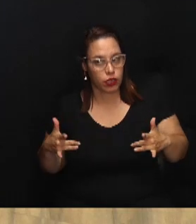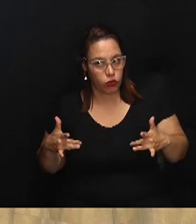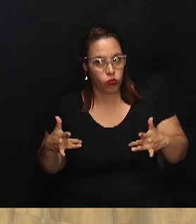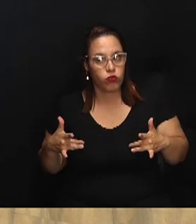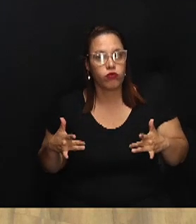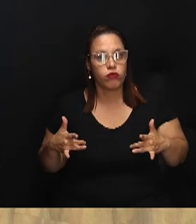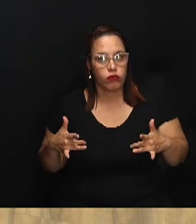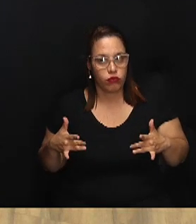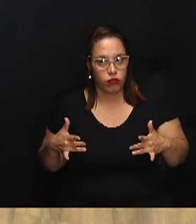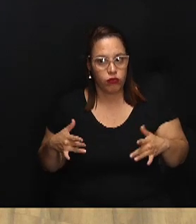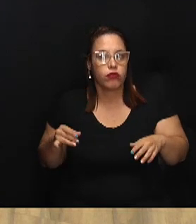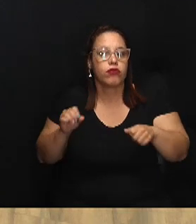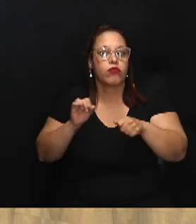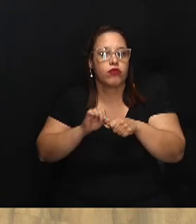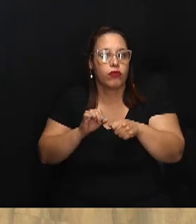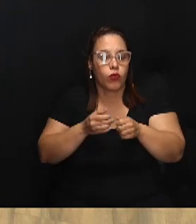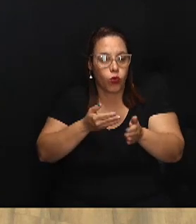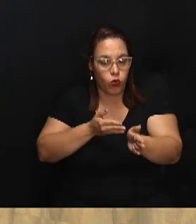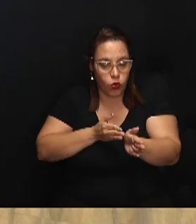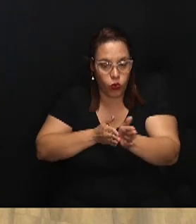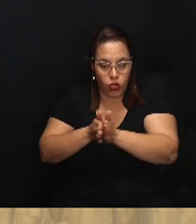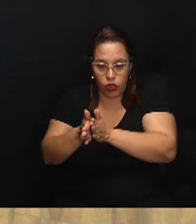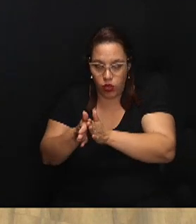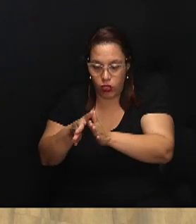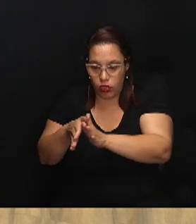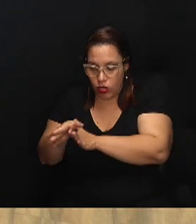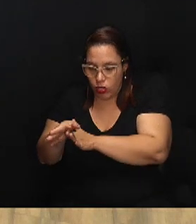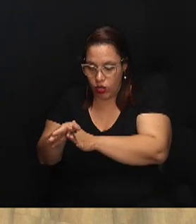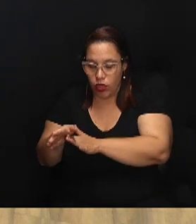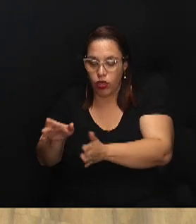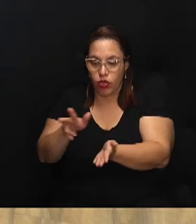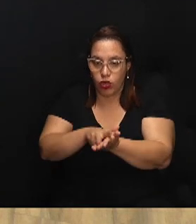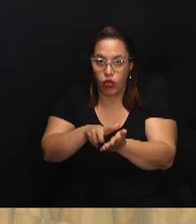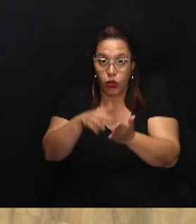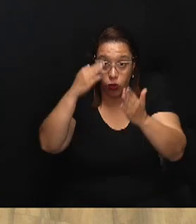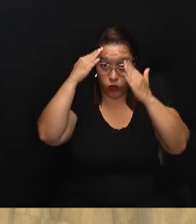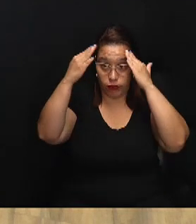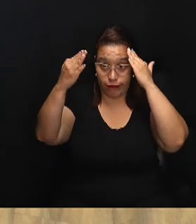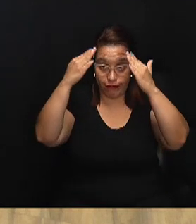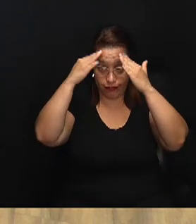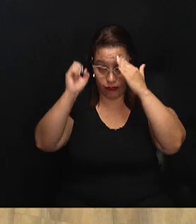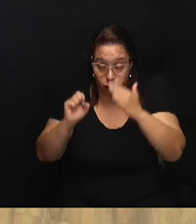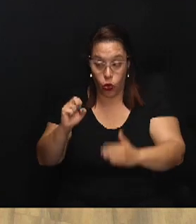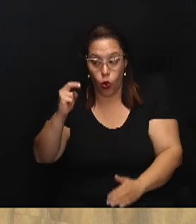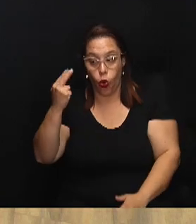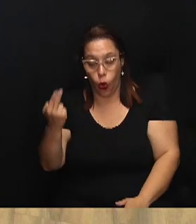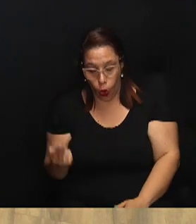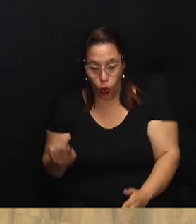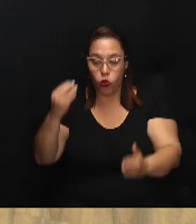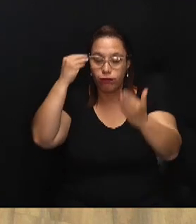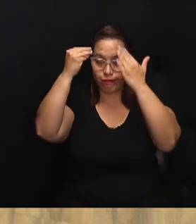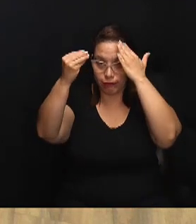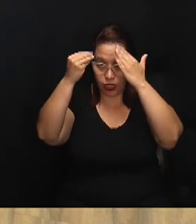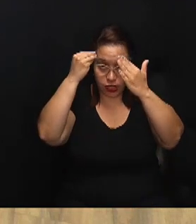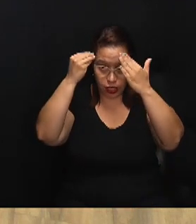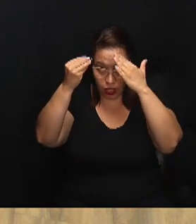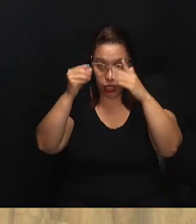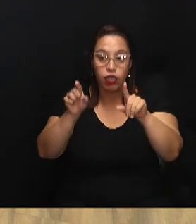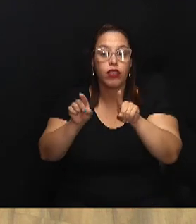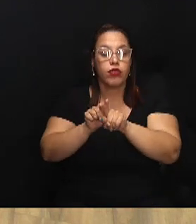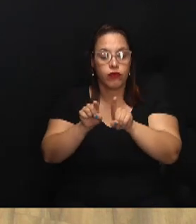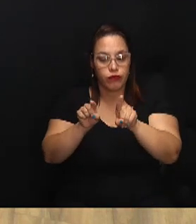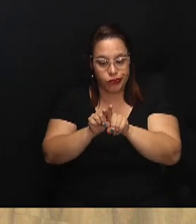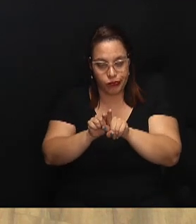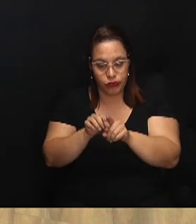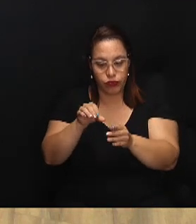que vai fazer o encaminhamento desse paciente a um psicólogo ou psiquiatra. Também há nos